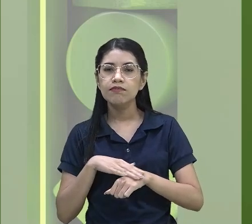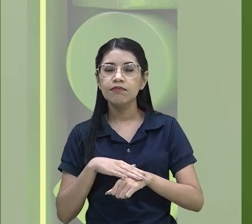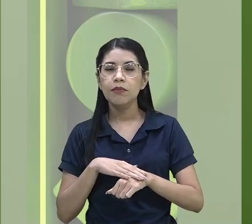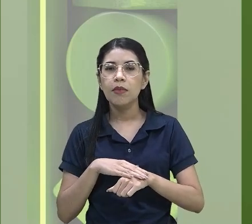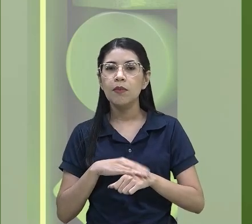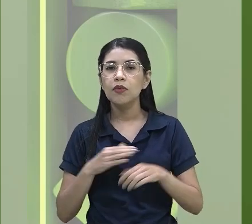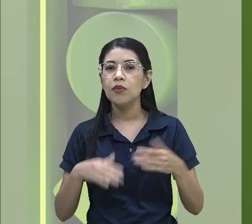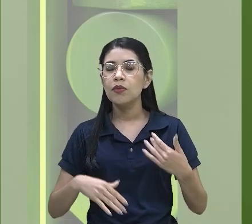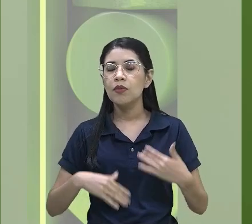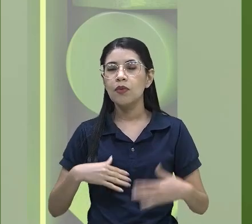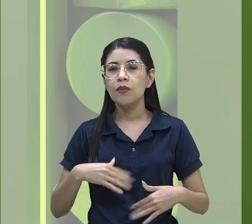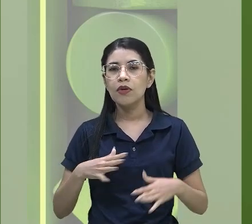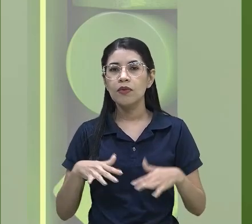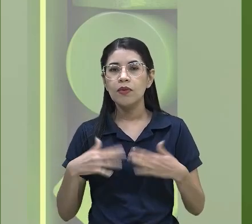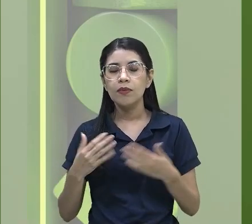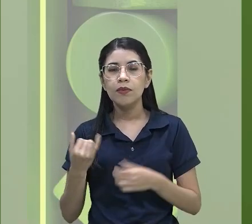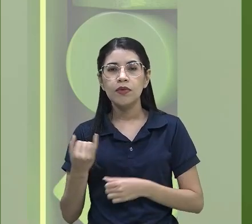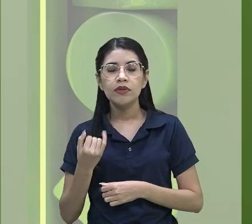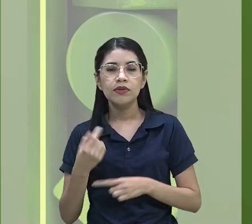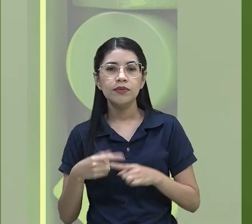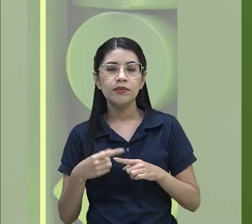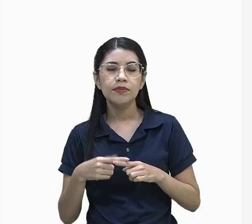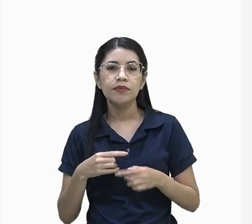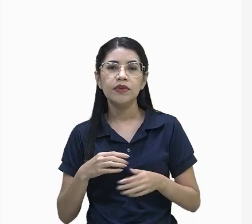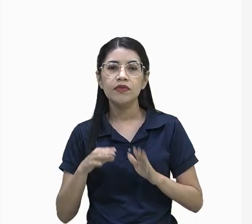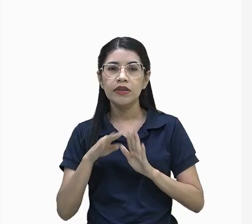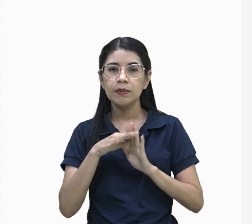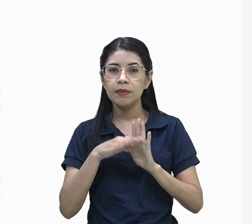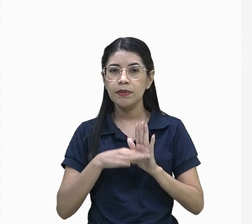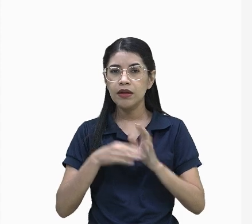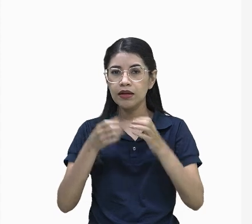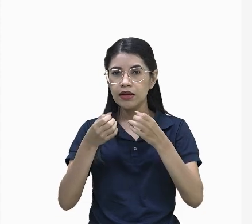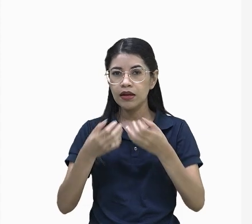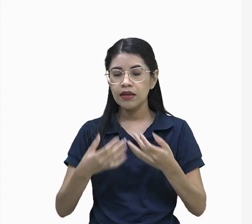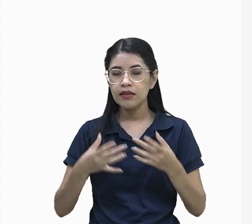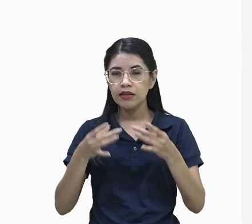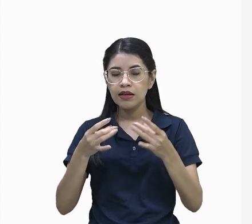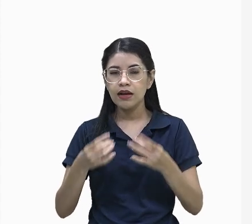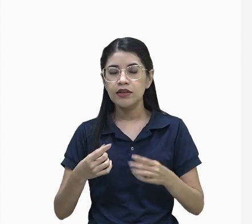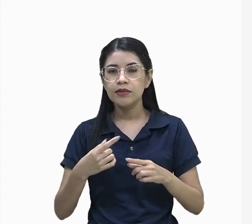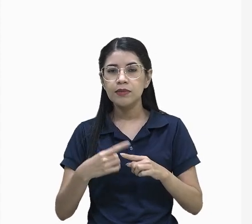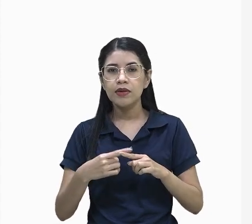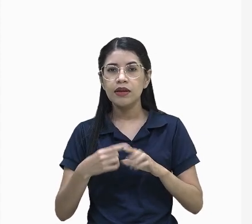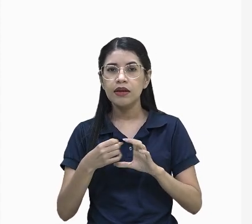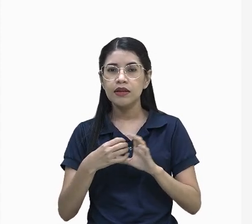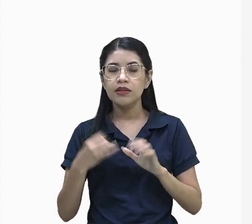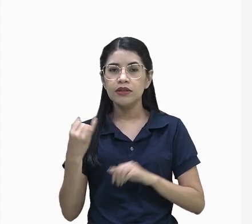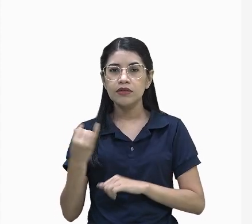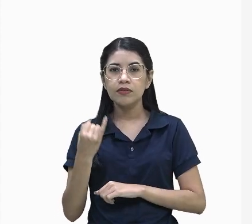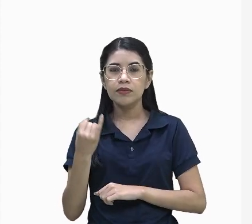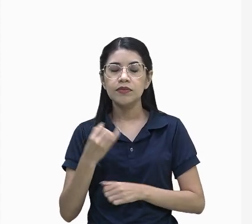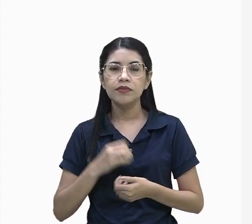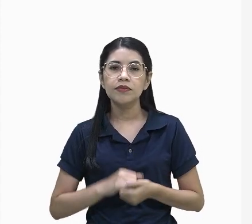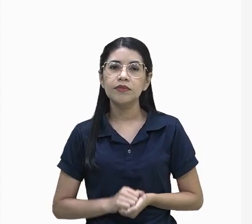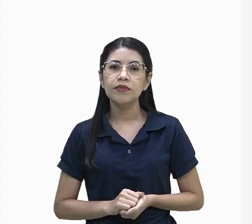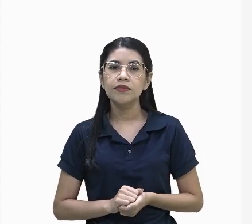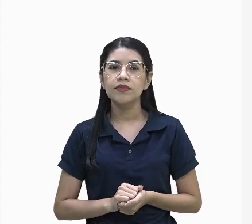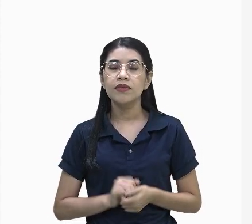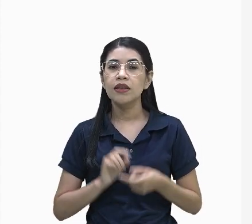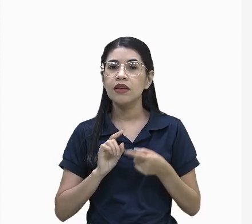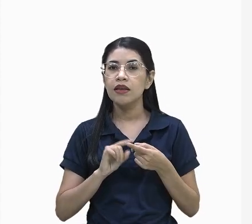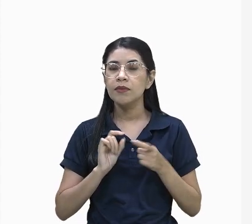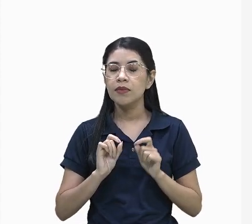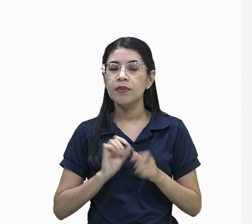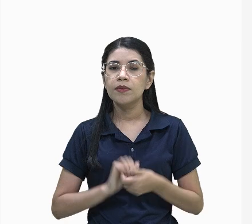para o corpo, né? Vamos pontuar algumas situações que a gente caracteriza como importantes. A primeira é